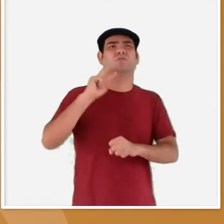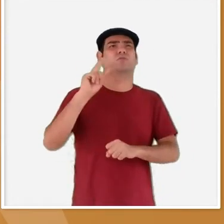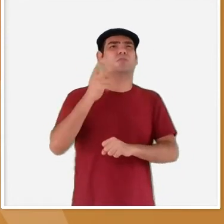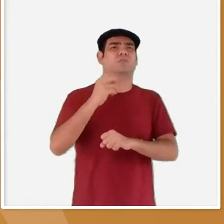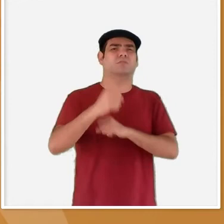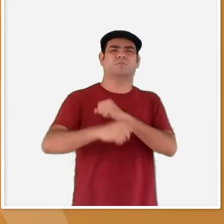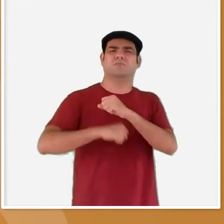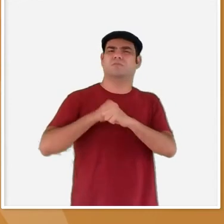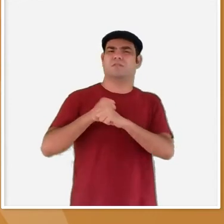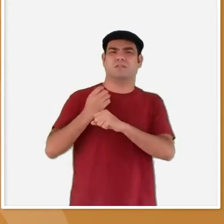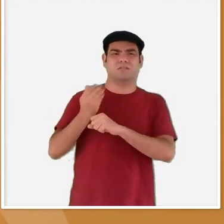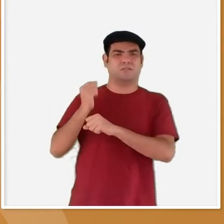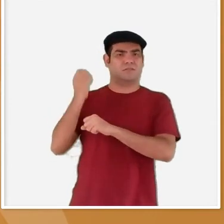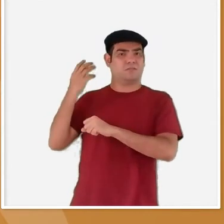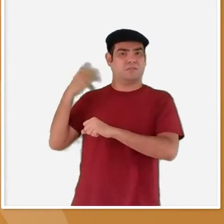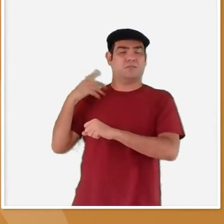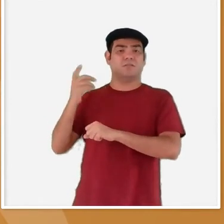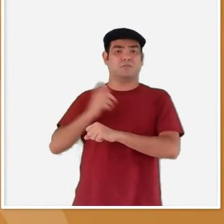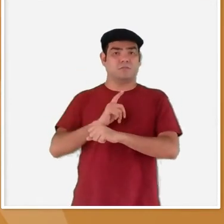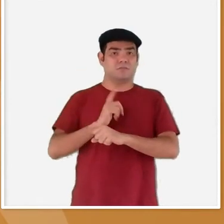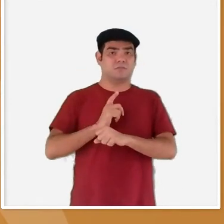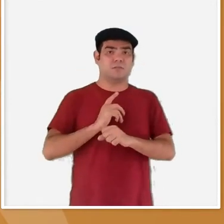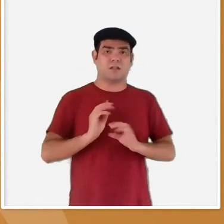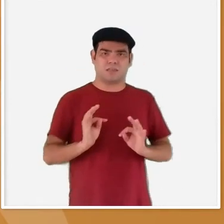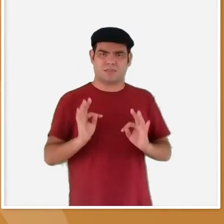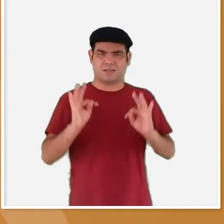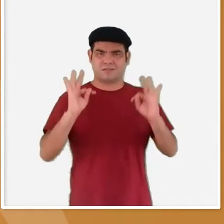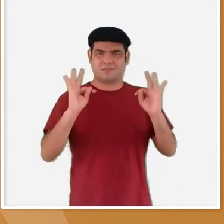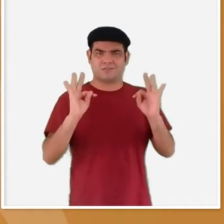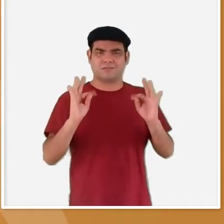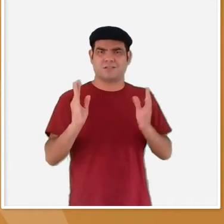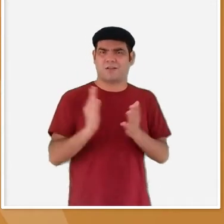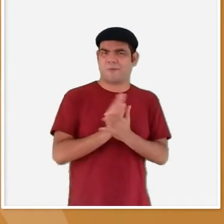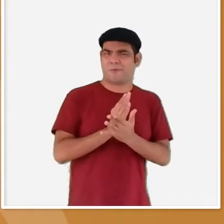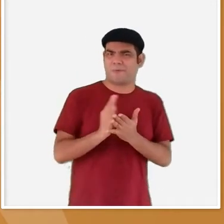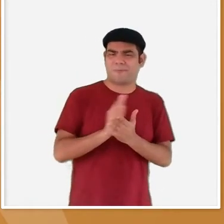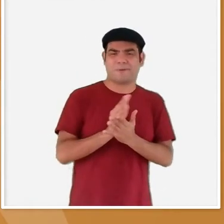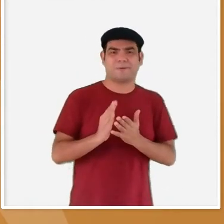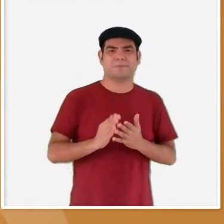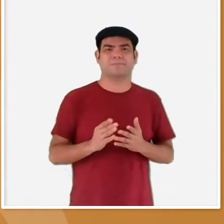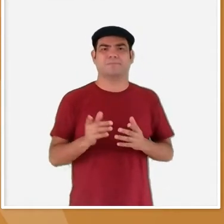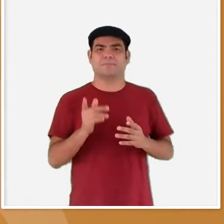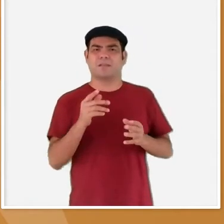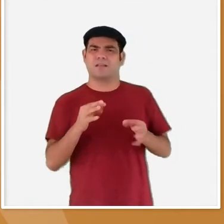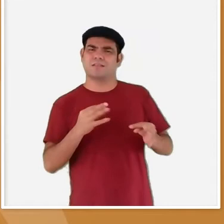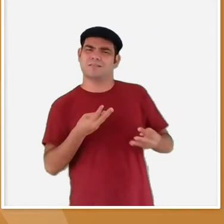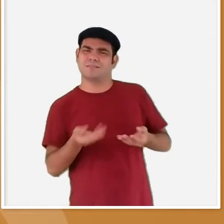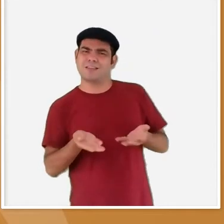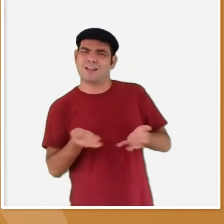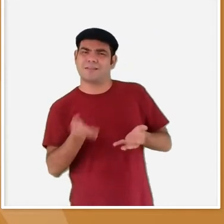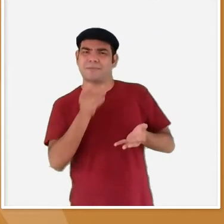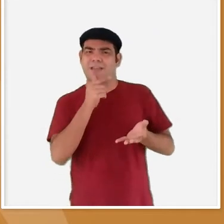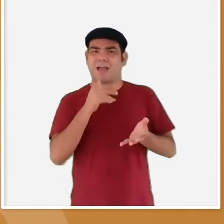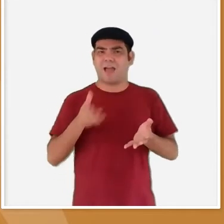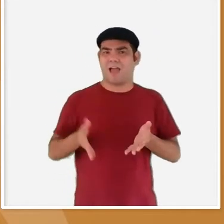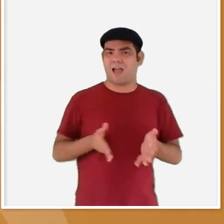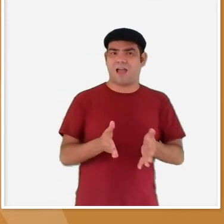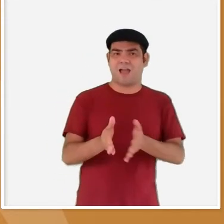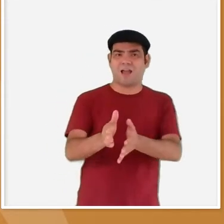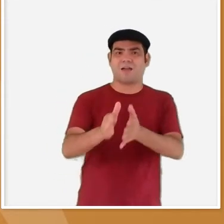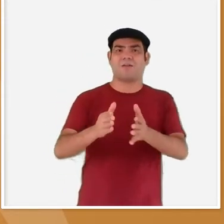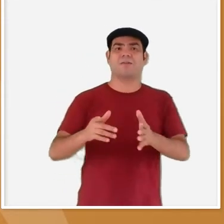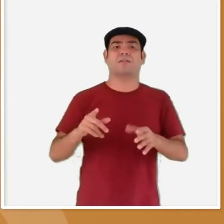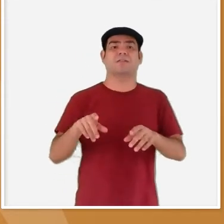algumas delas com tecnologia principalmente para o tratamento da água, para o abastecimento da